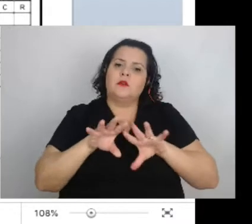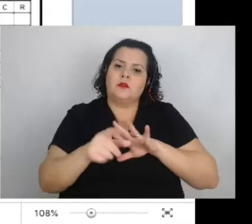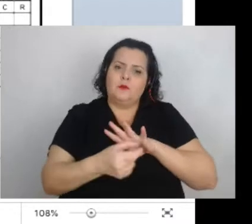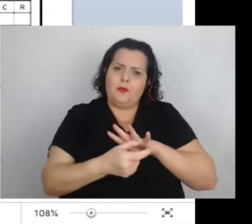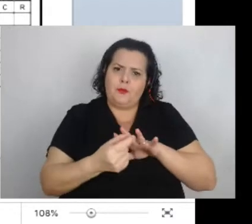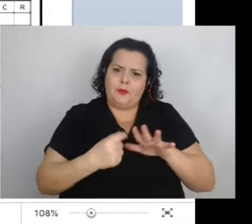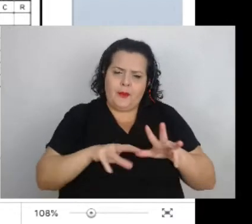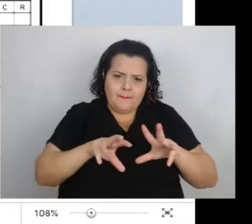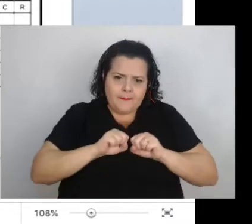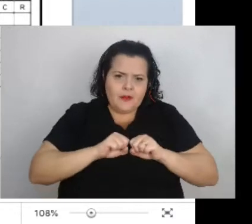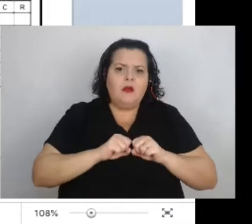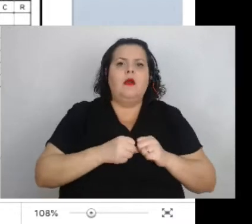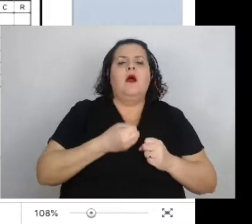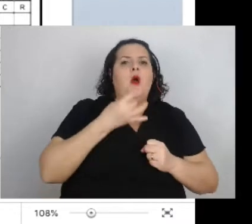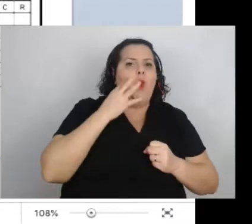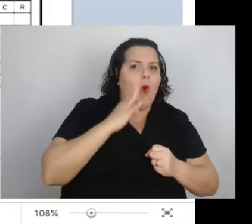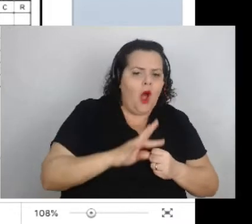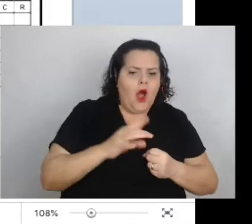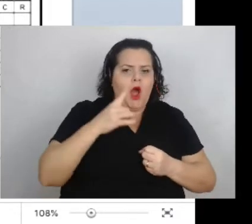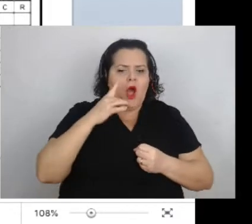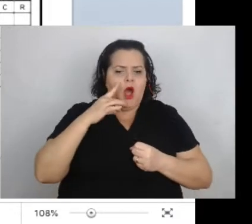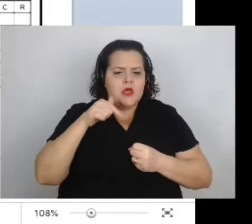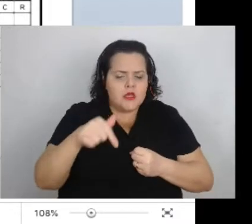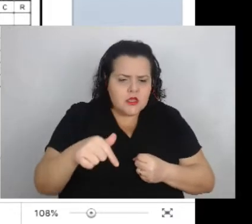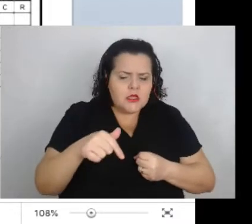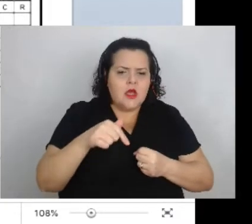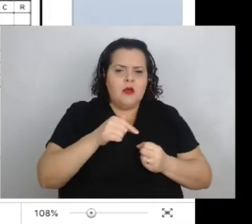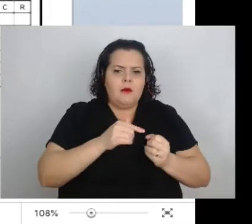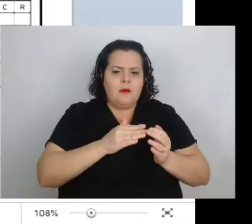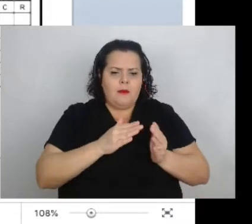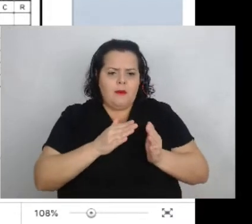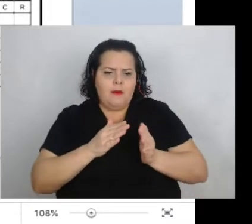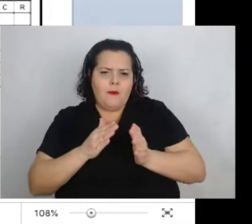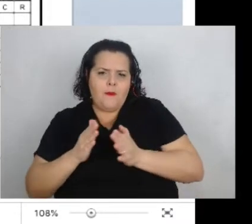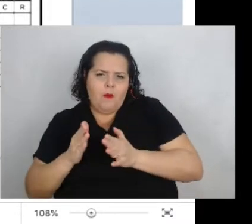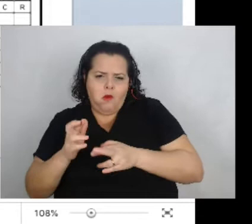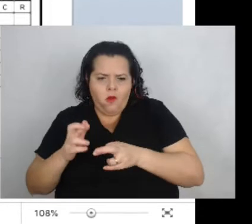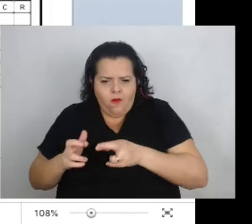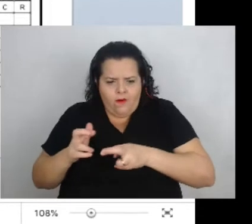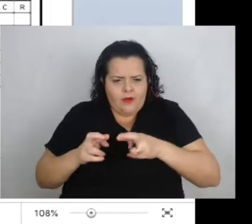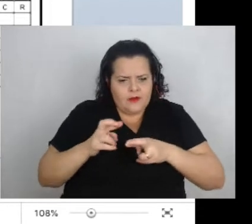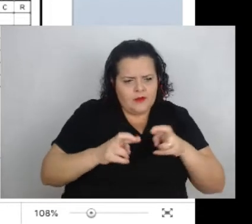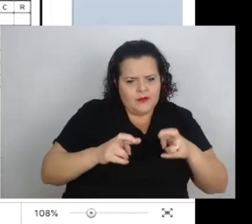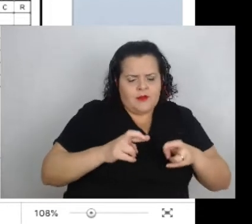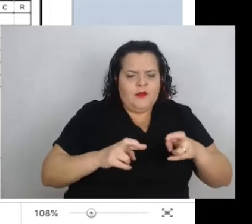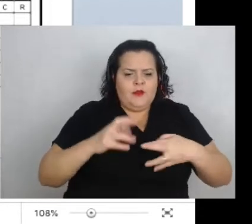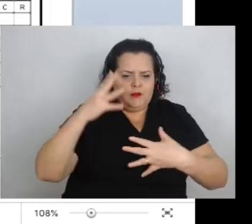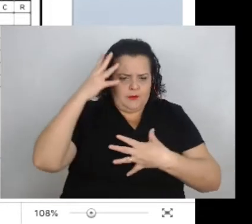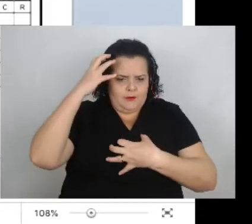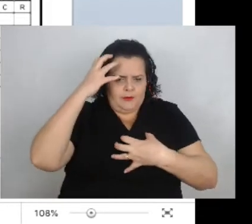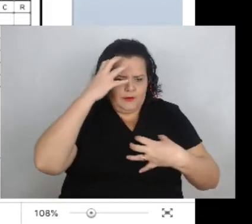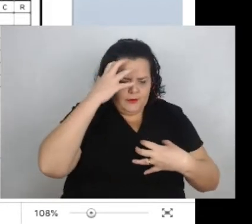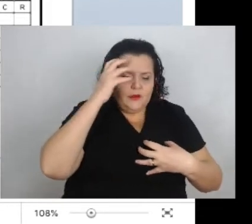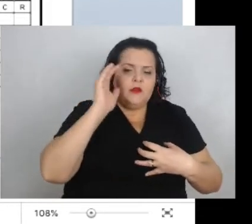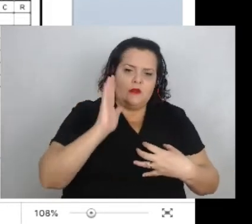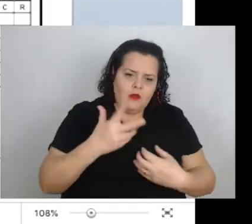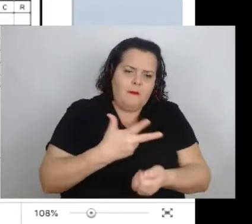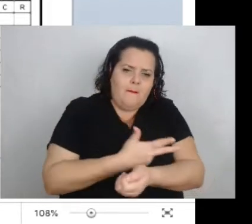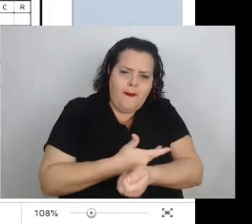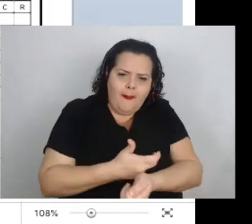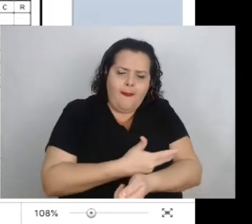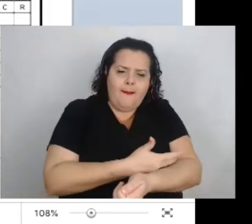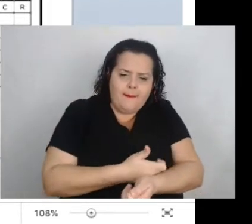dia, 7º dia, eles avaliaram tanto cultura em vários tecidos,